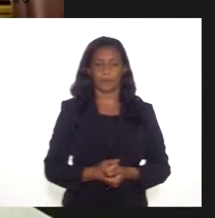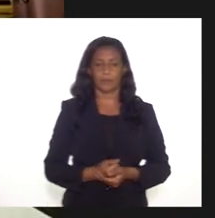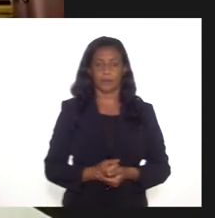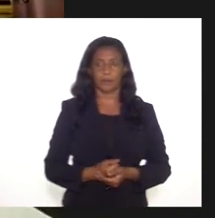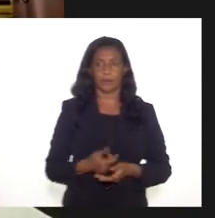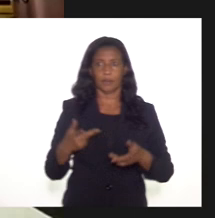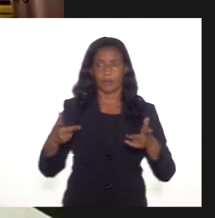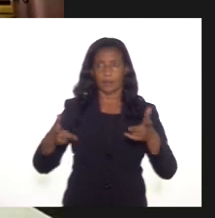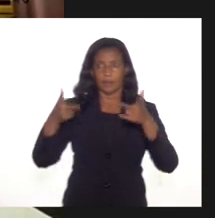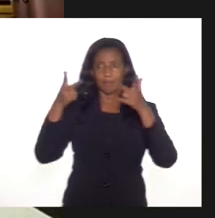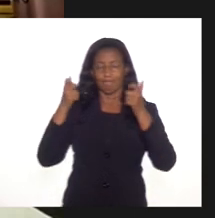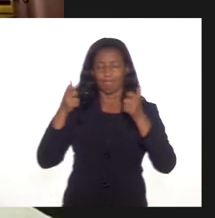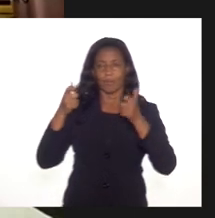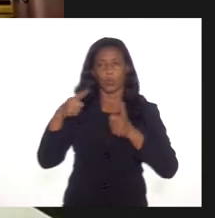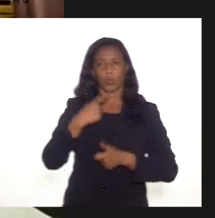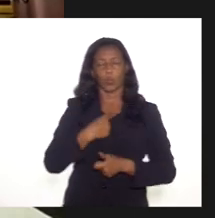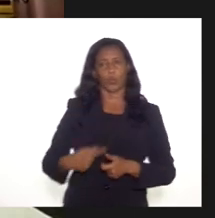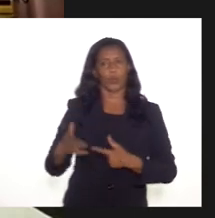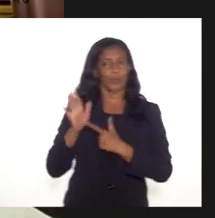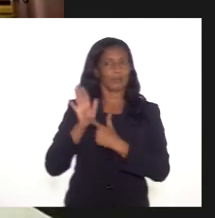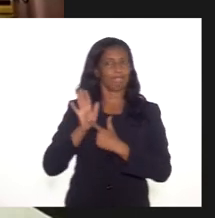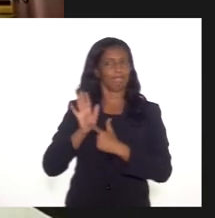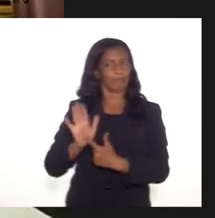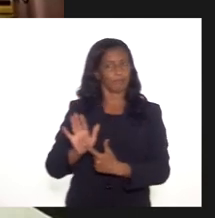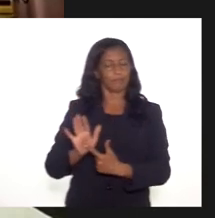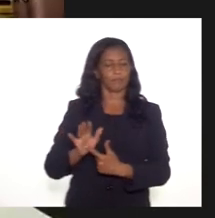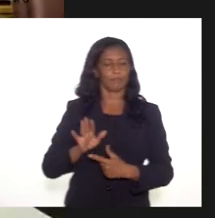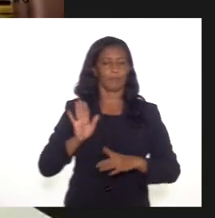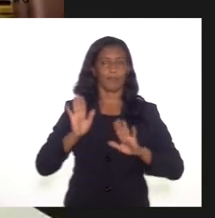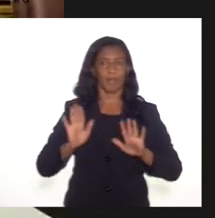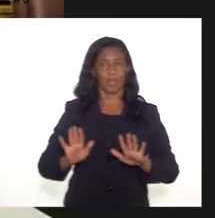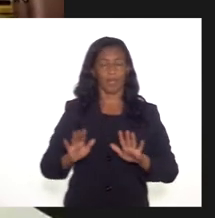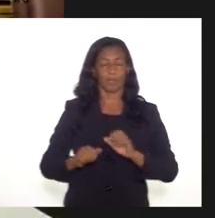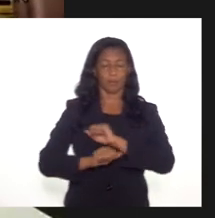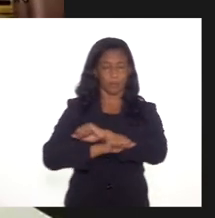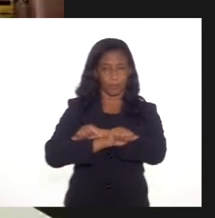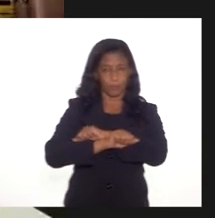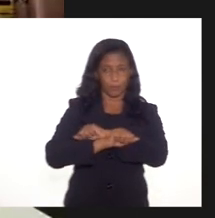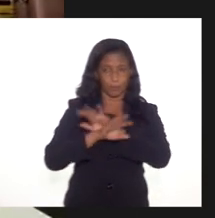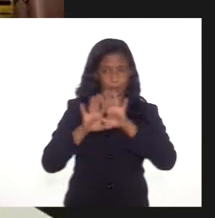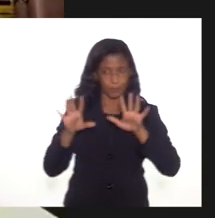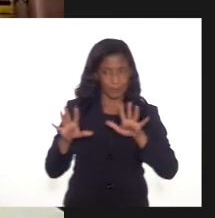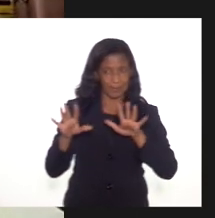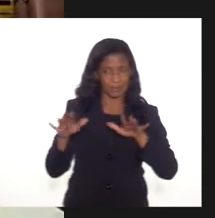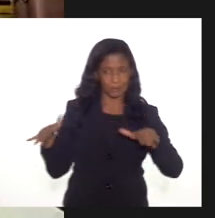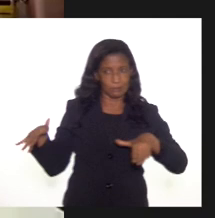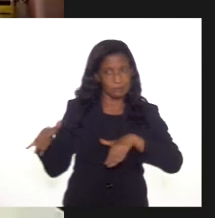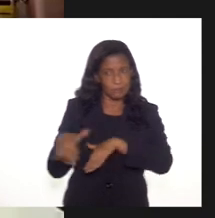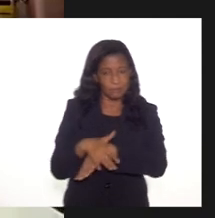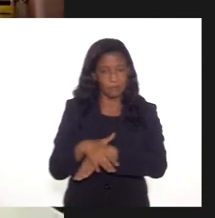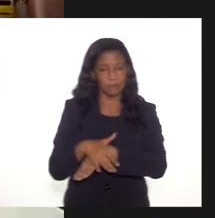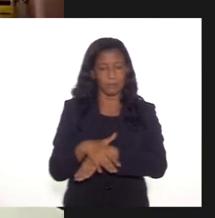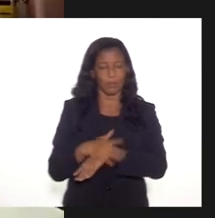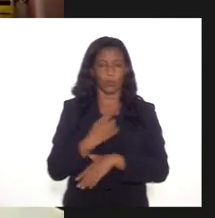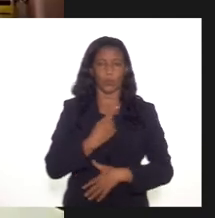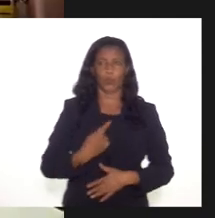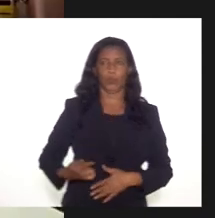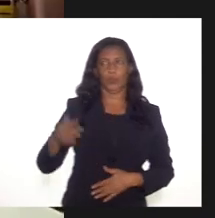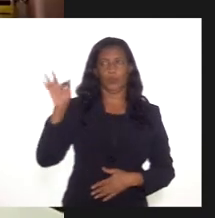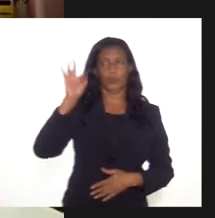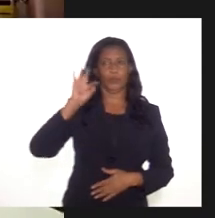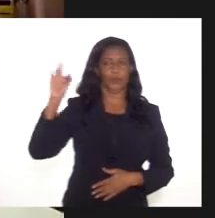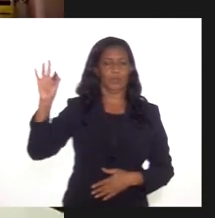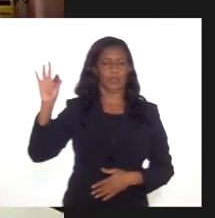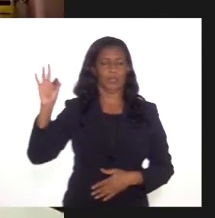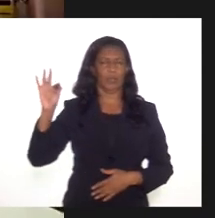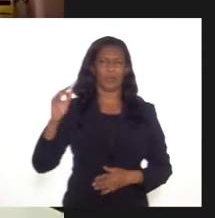intenções que o governo apresenta, mas já deixa claro a sua submissão ao governo federal,